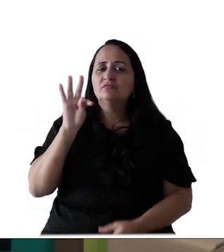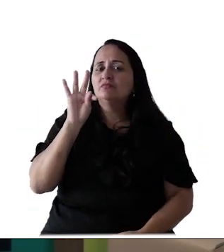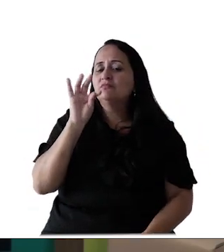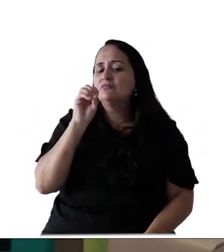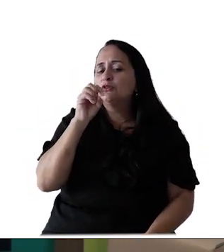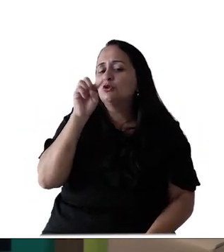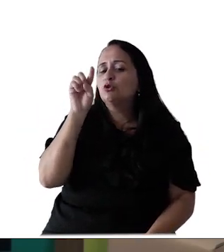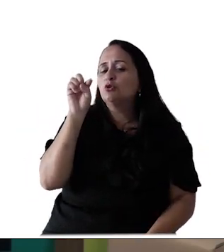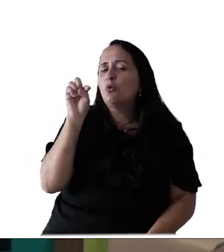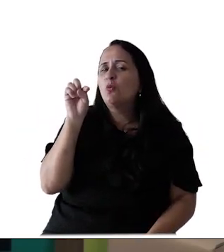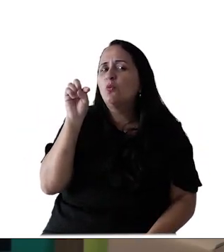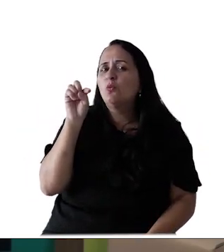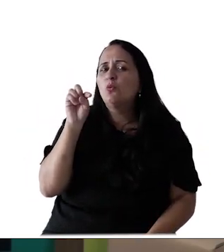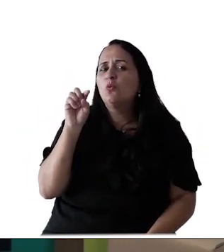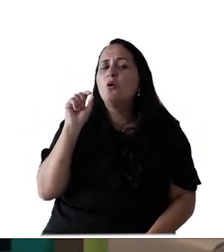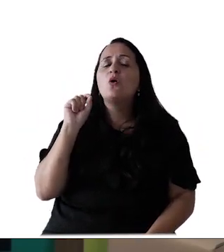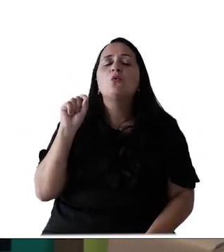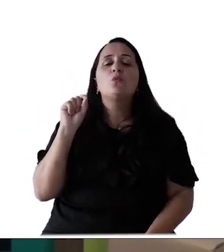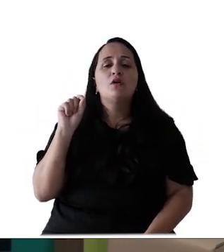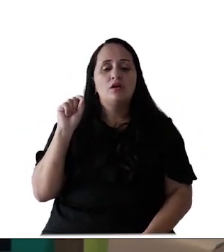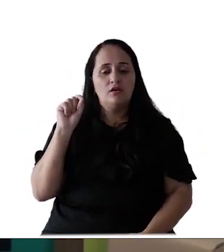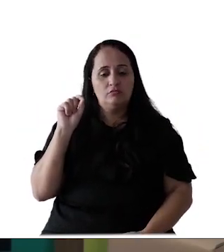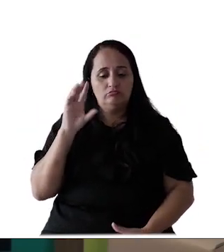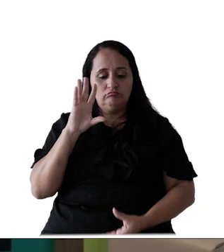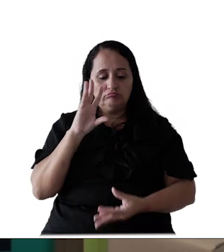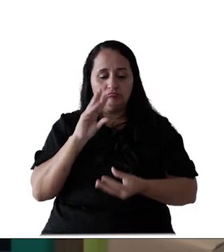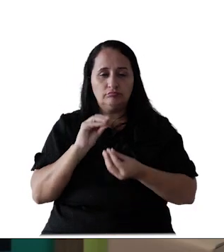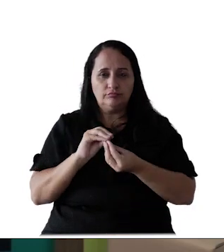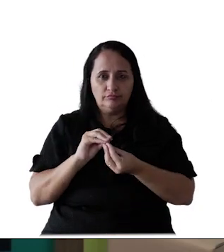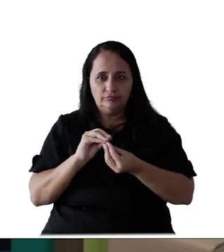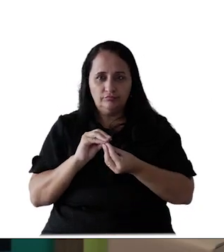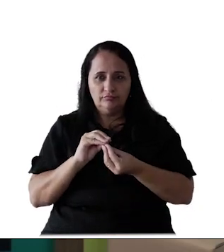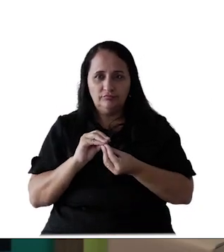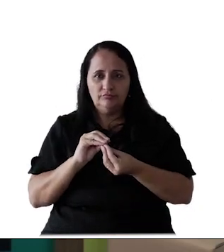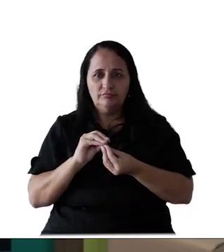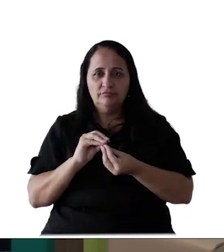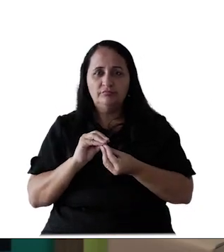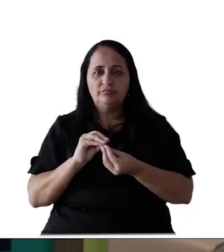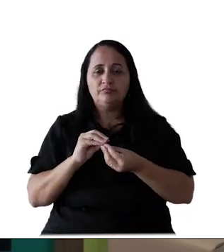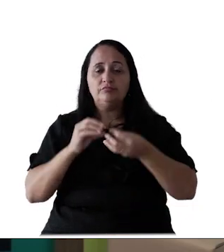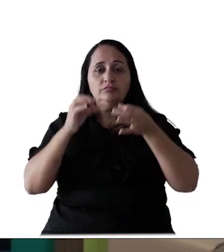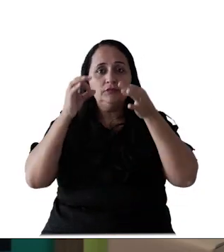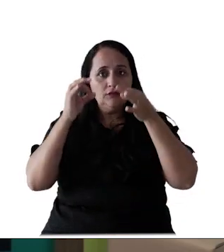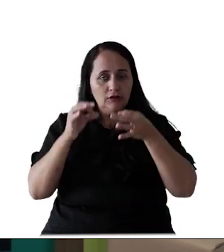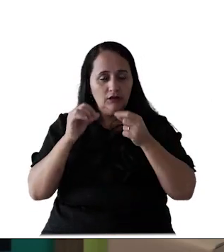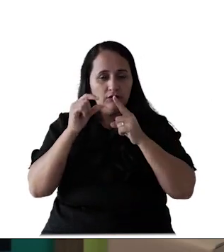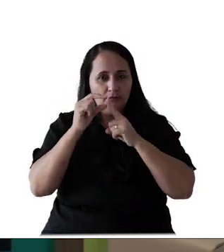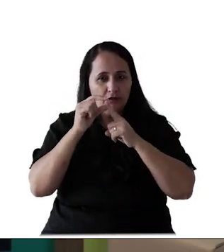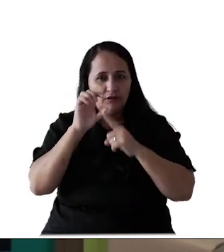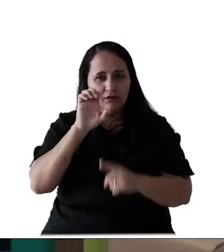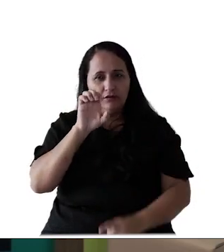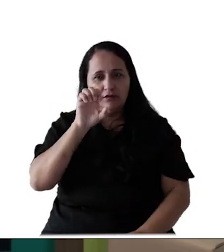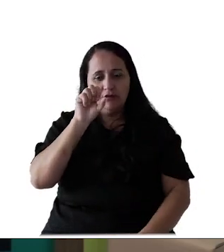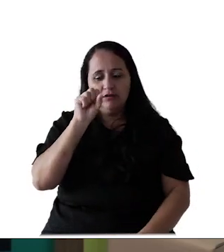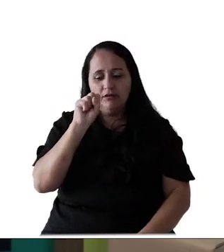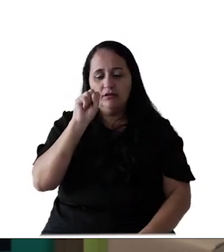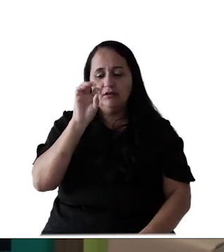tô está resumida, pois ela é escrita corretamente,